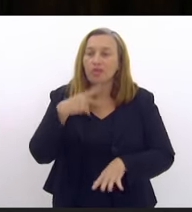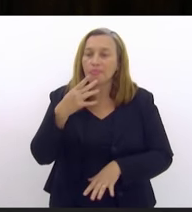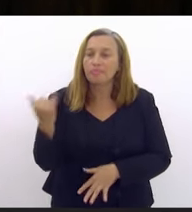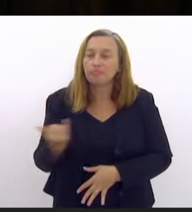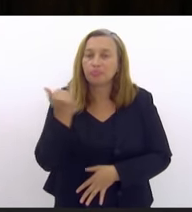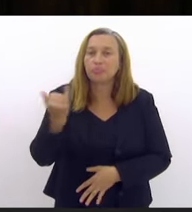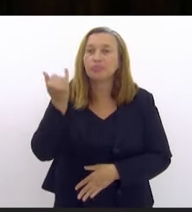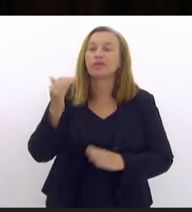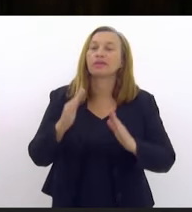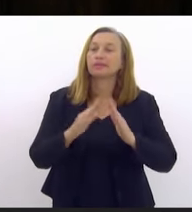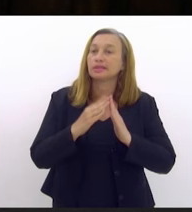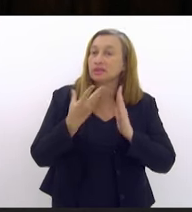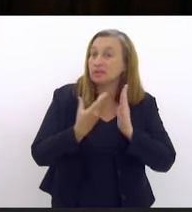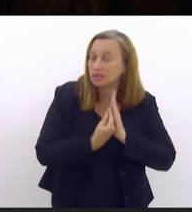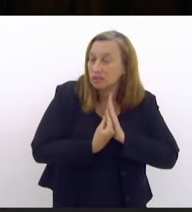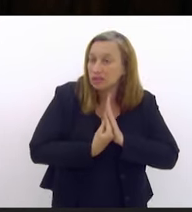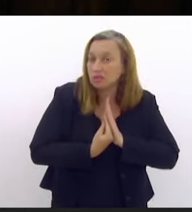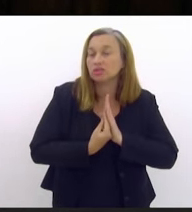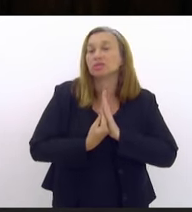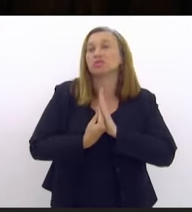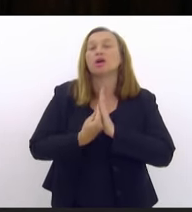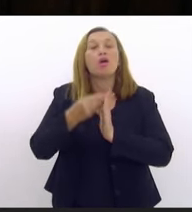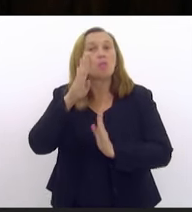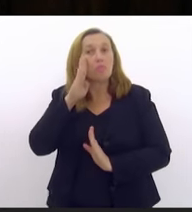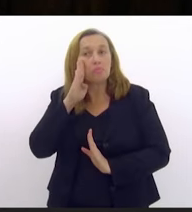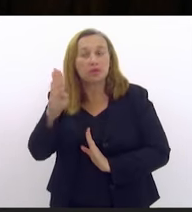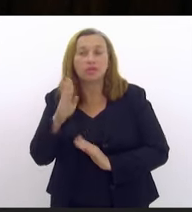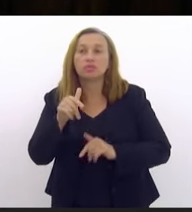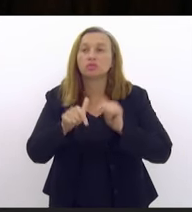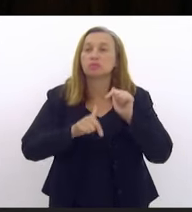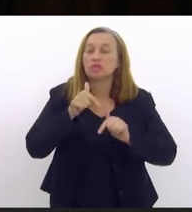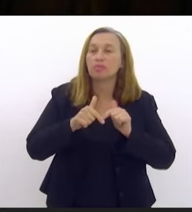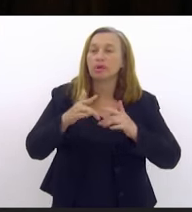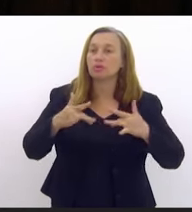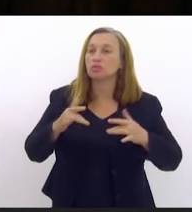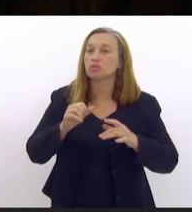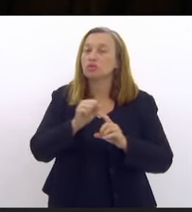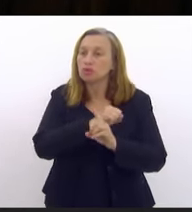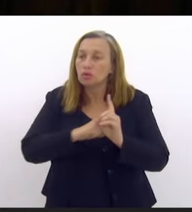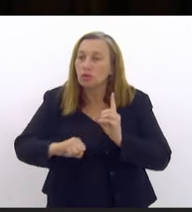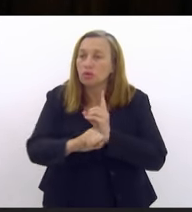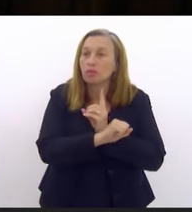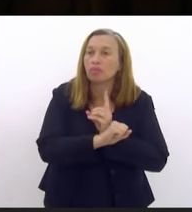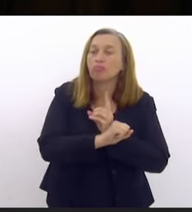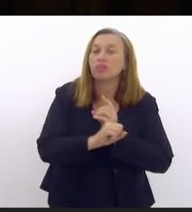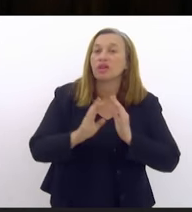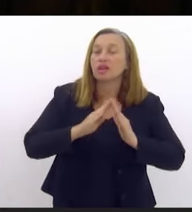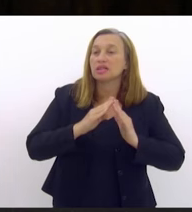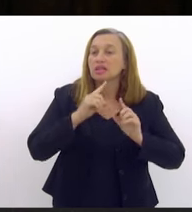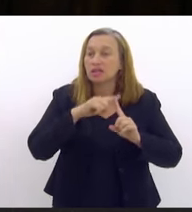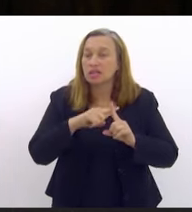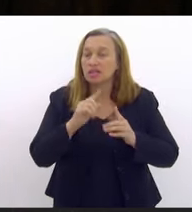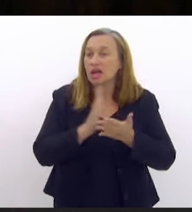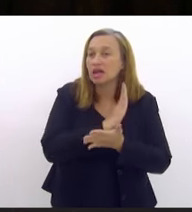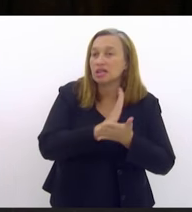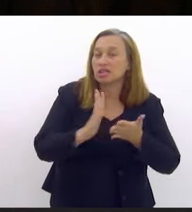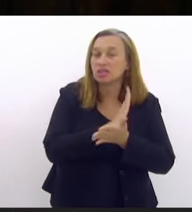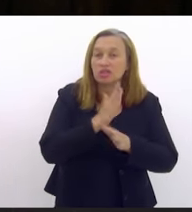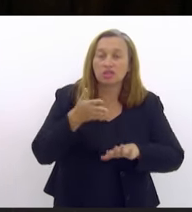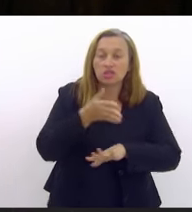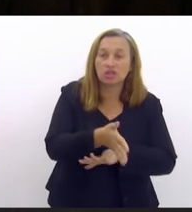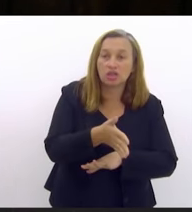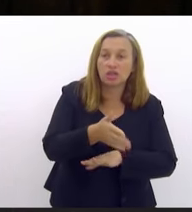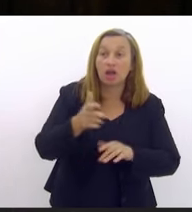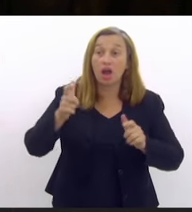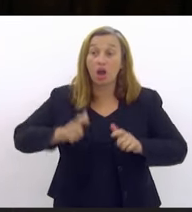das igrejas, principalmente no trabalho social. As igrejas, às vezes, chegam onde o poder público não